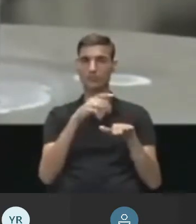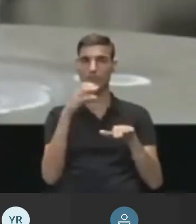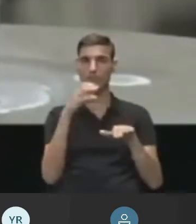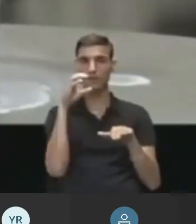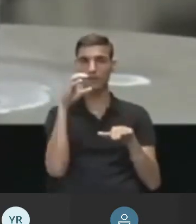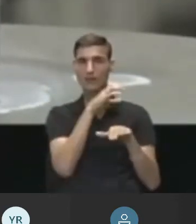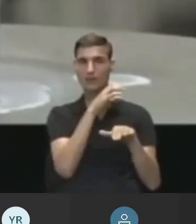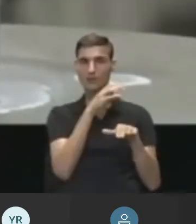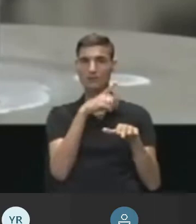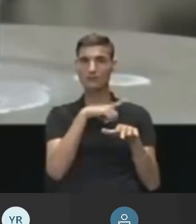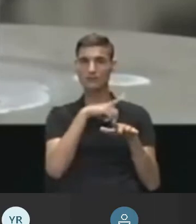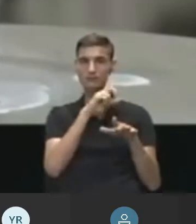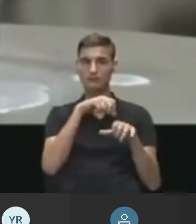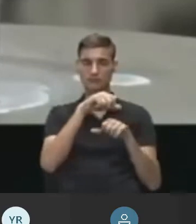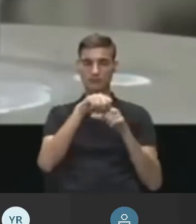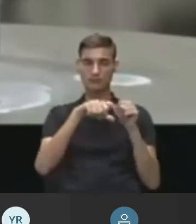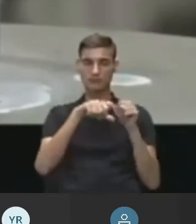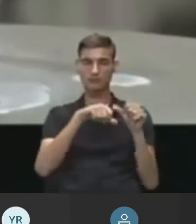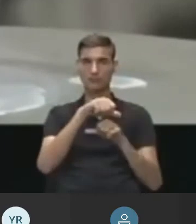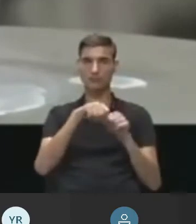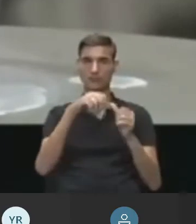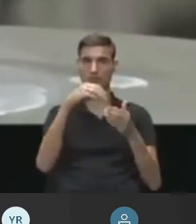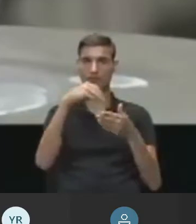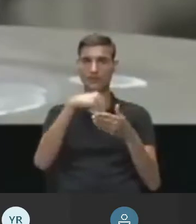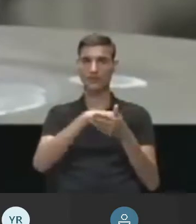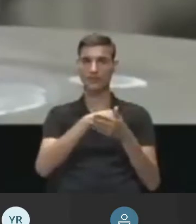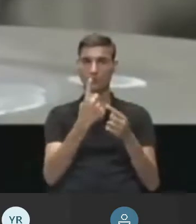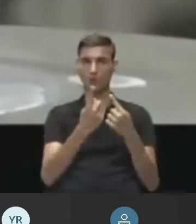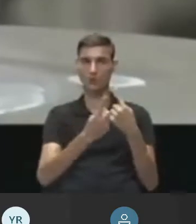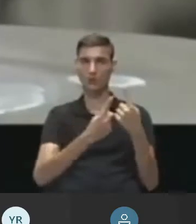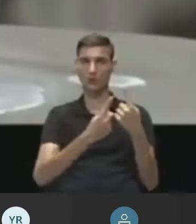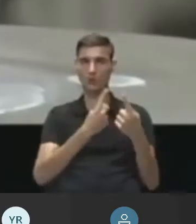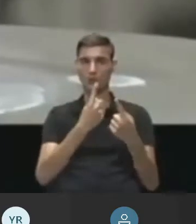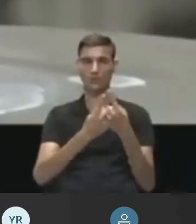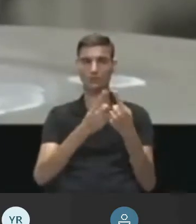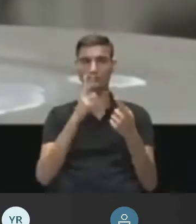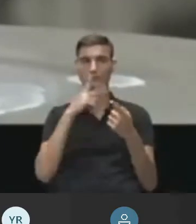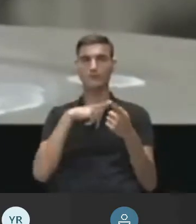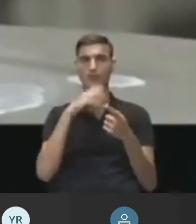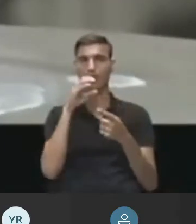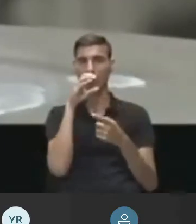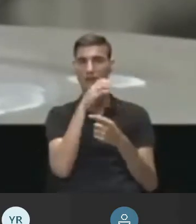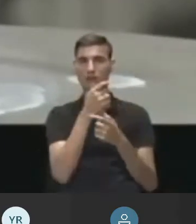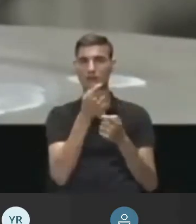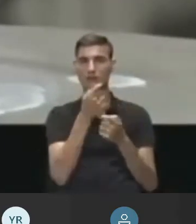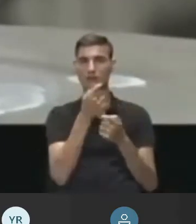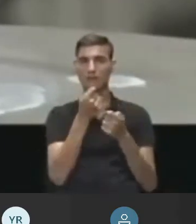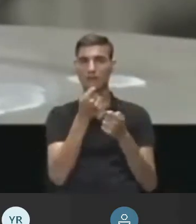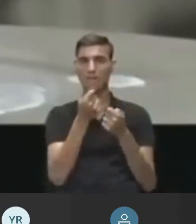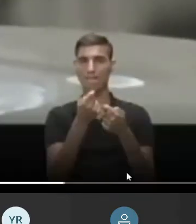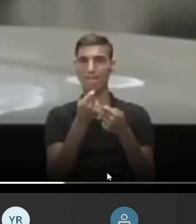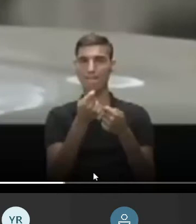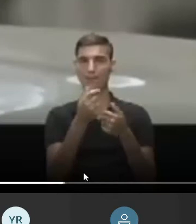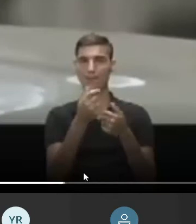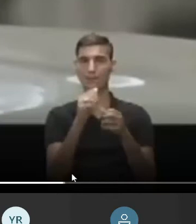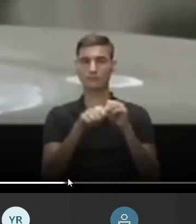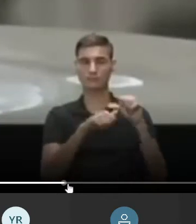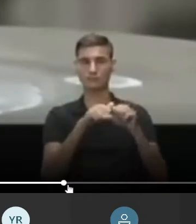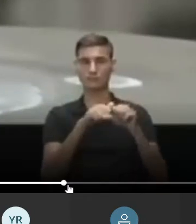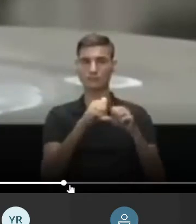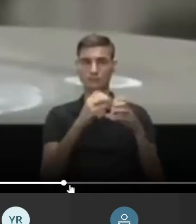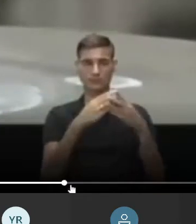pó, ela precisava desse processo para ela solubilizar melhor, certo? Então, isso